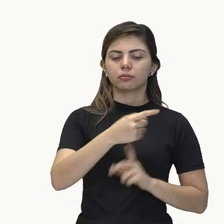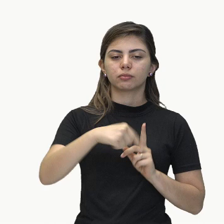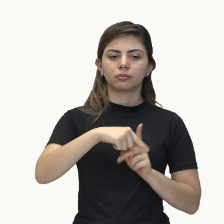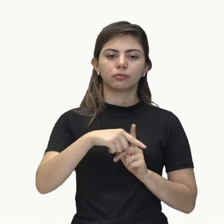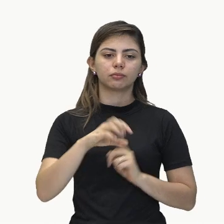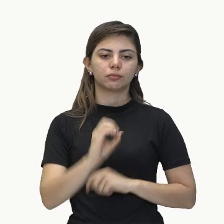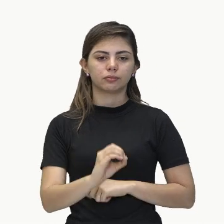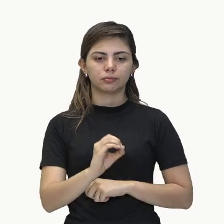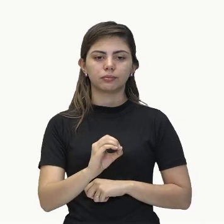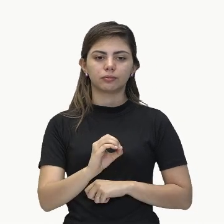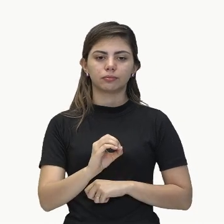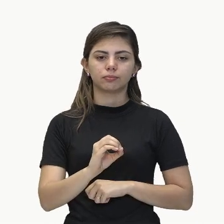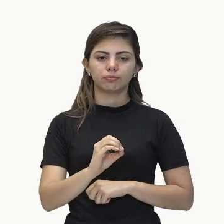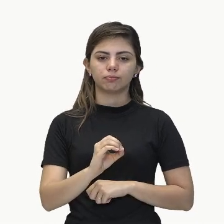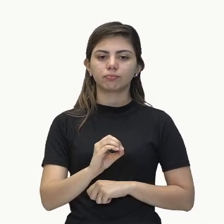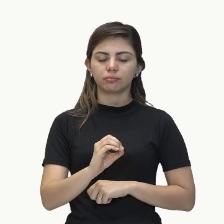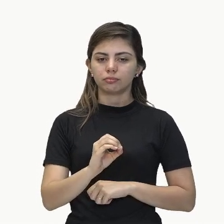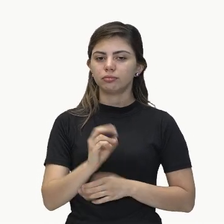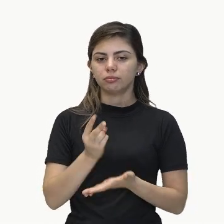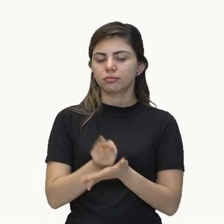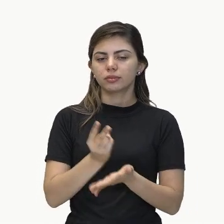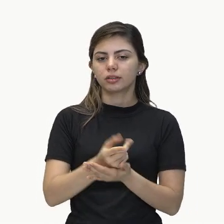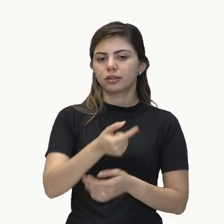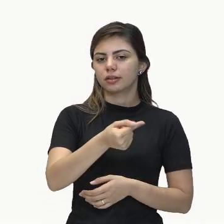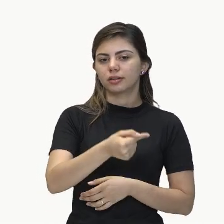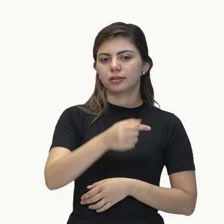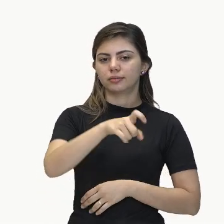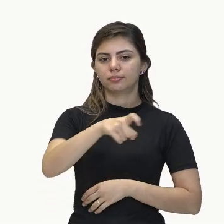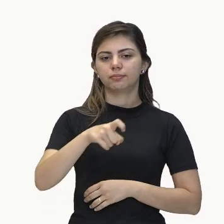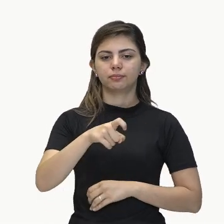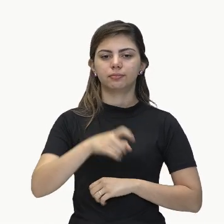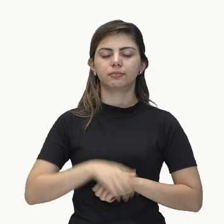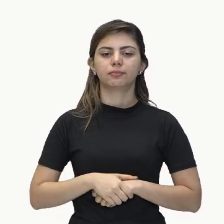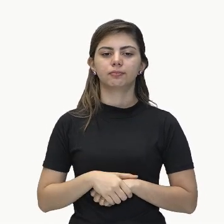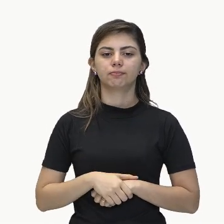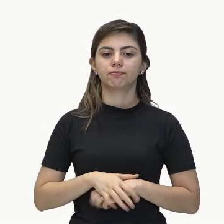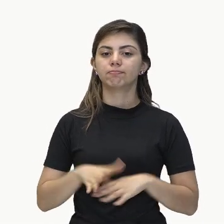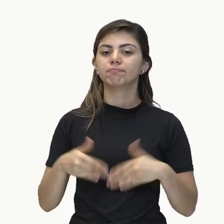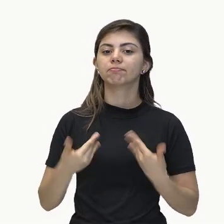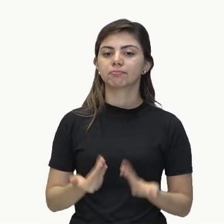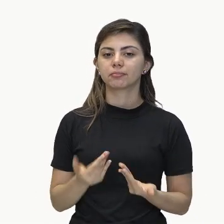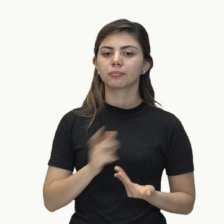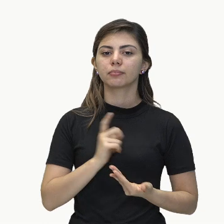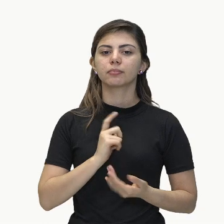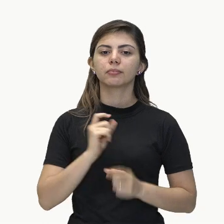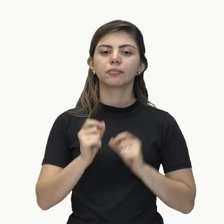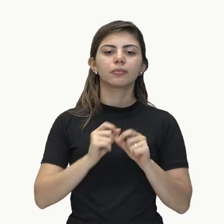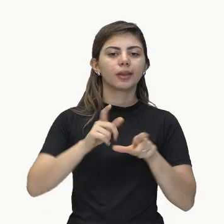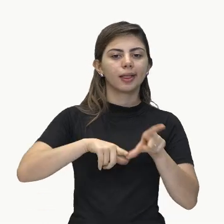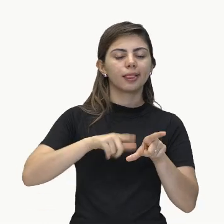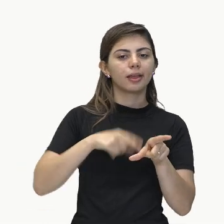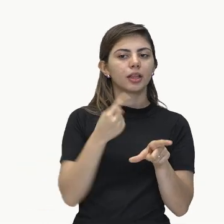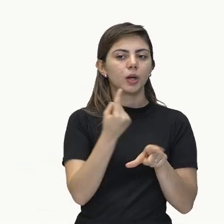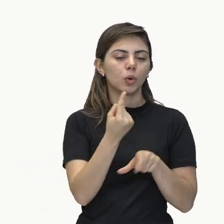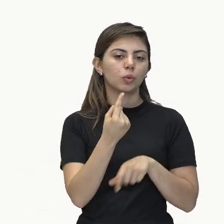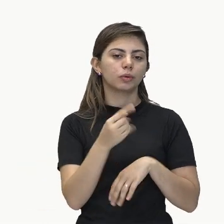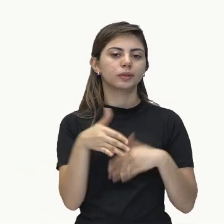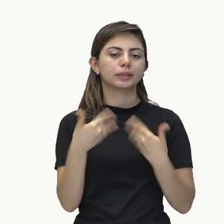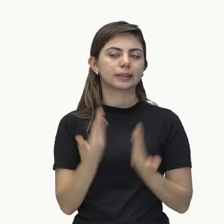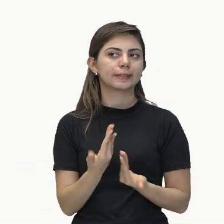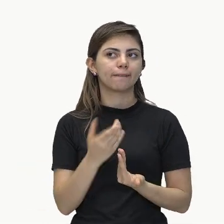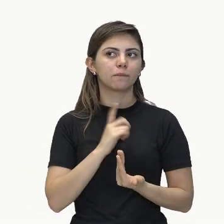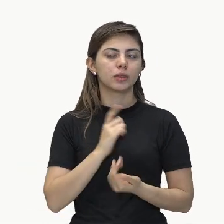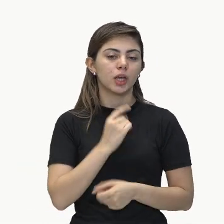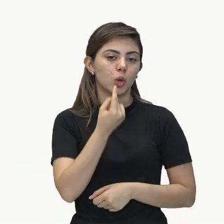0 é 7x. E agora, eu tenho um número com uma letra apenas. Se eu só tenho